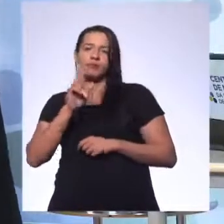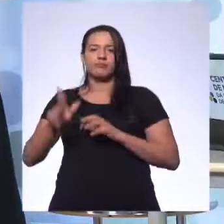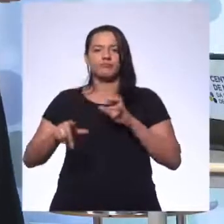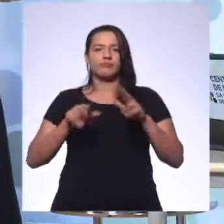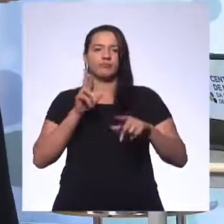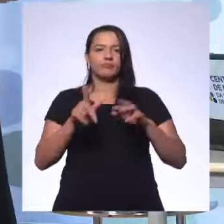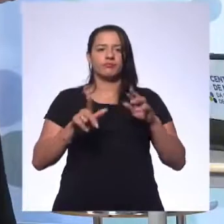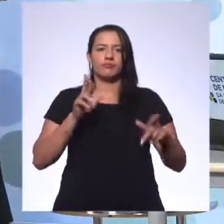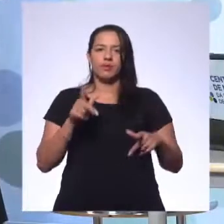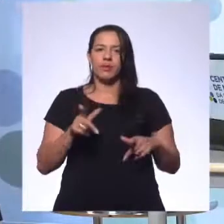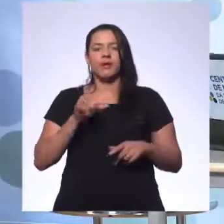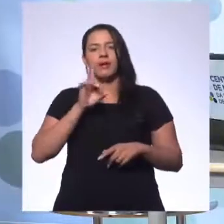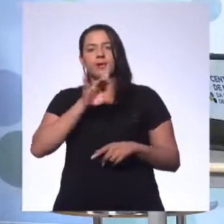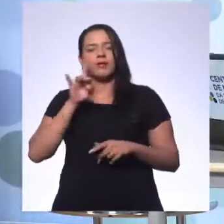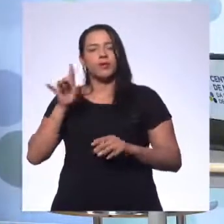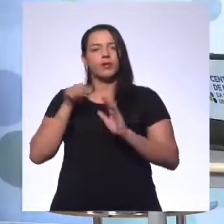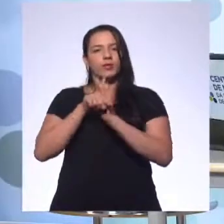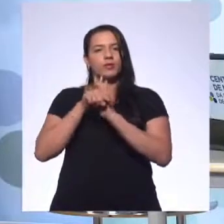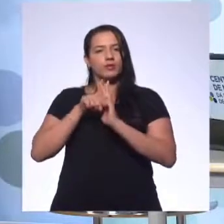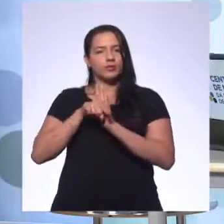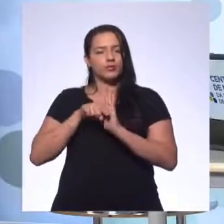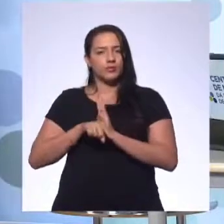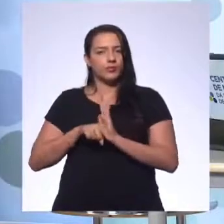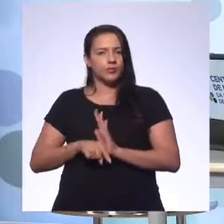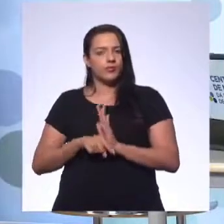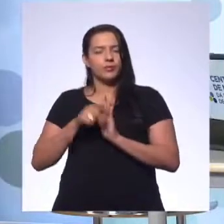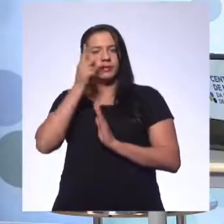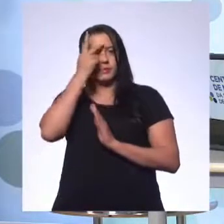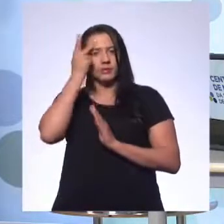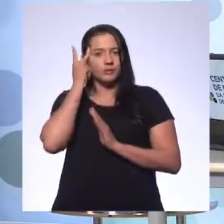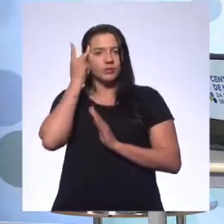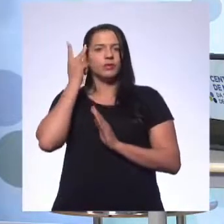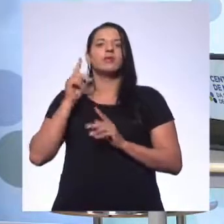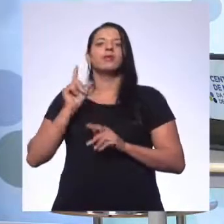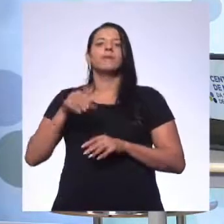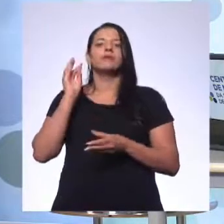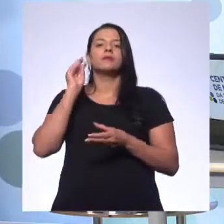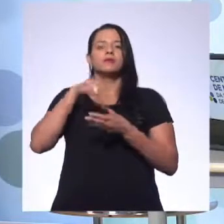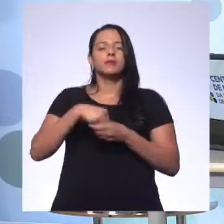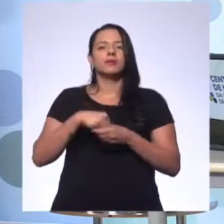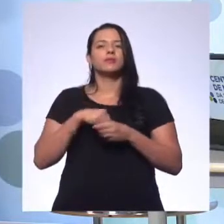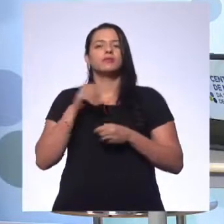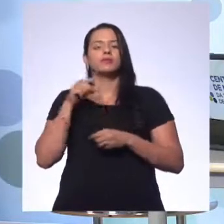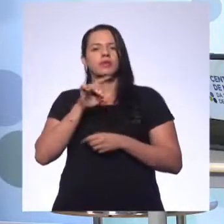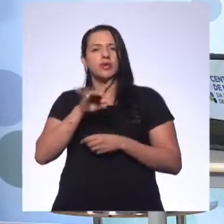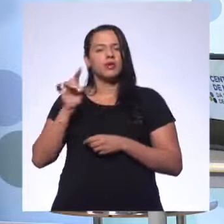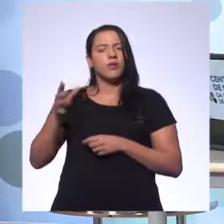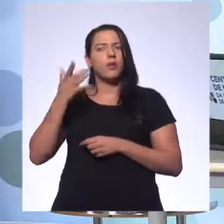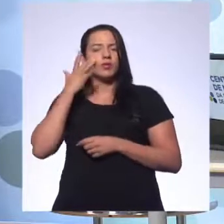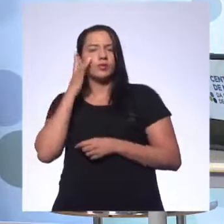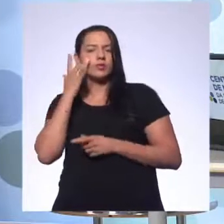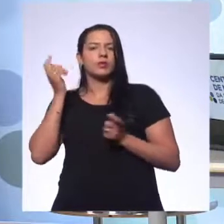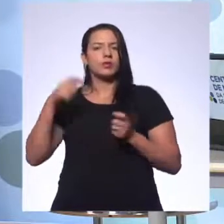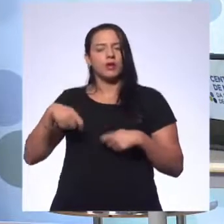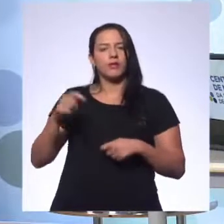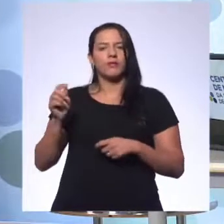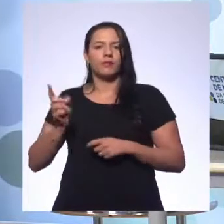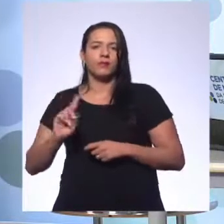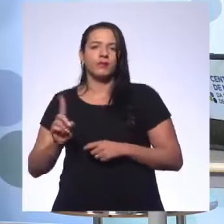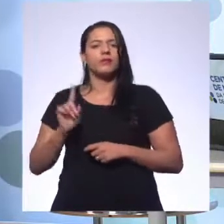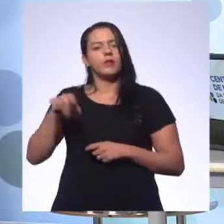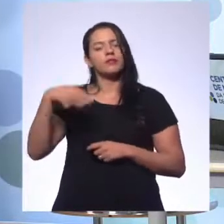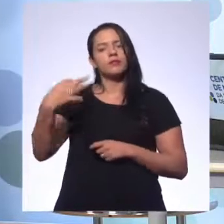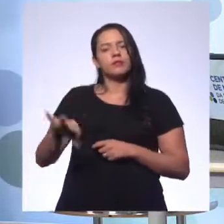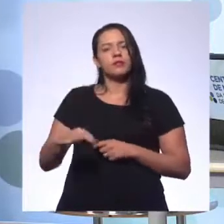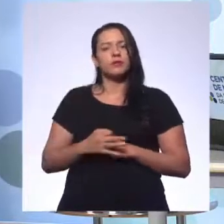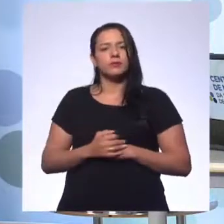acordo com os critérios que foram utilizados pelas pessoas, dentro do critério delas, né, estão